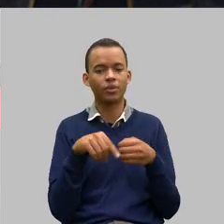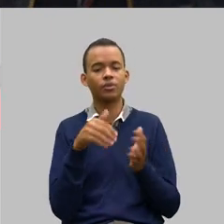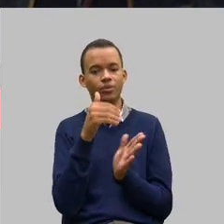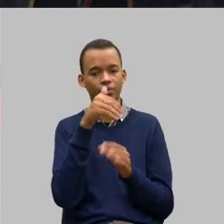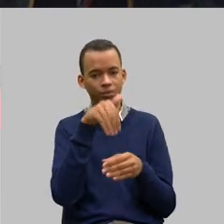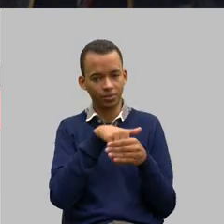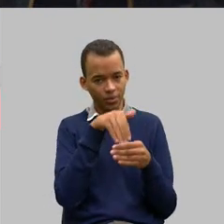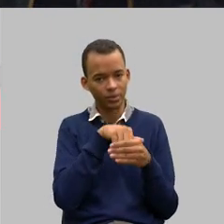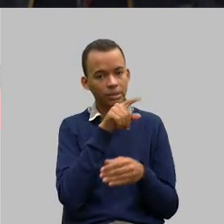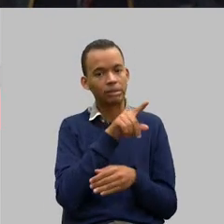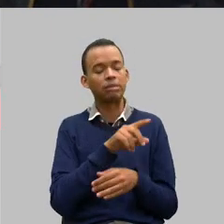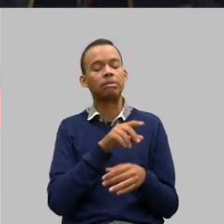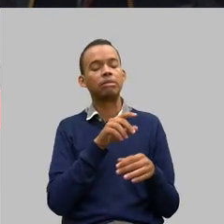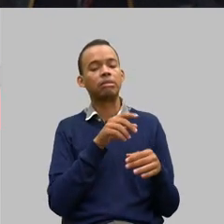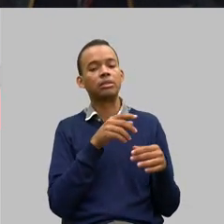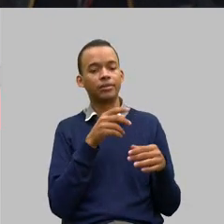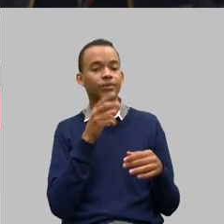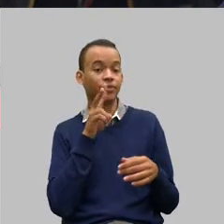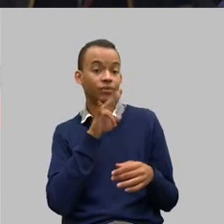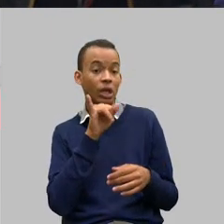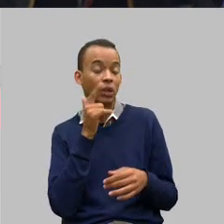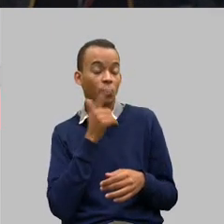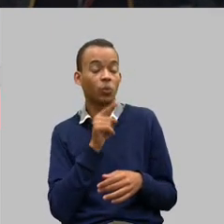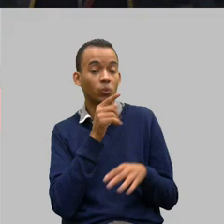atendidos ali naquele hospital